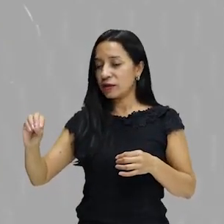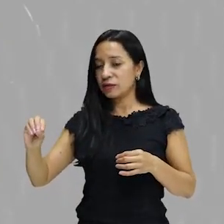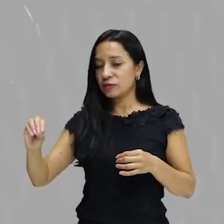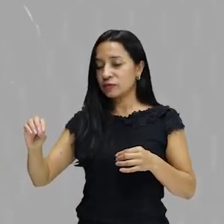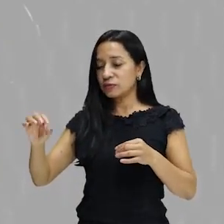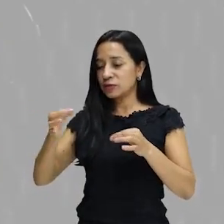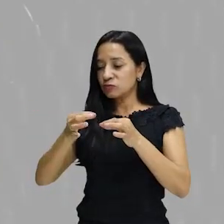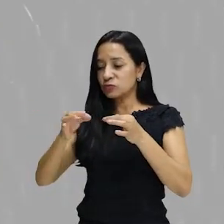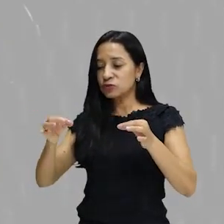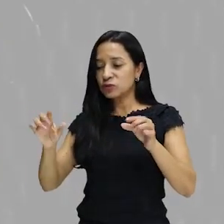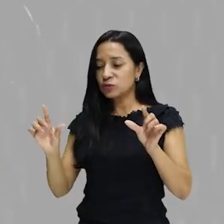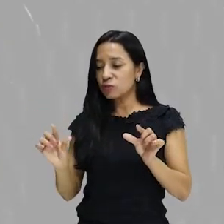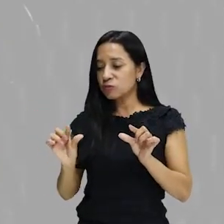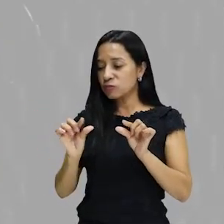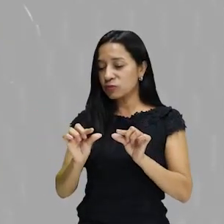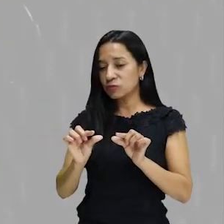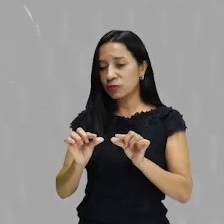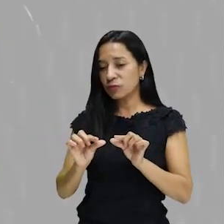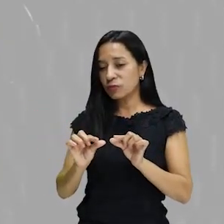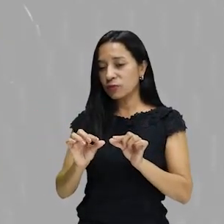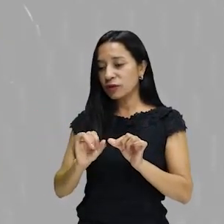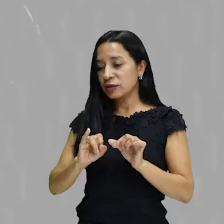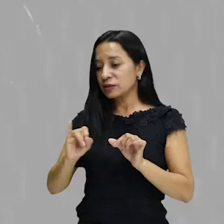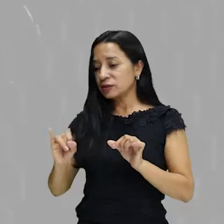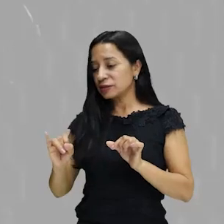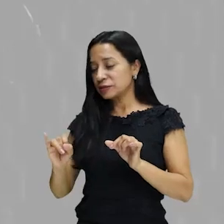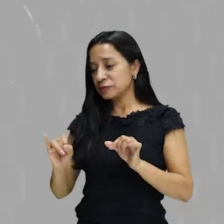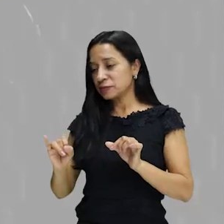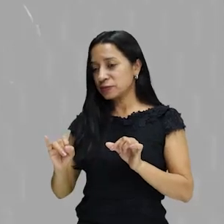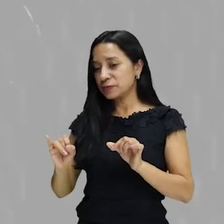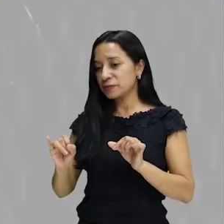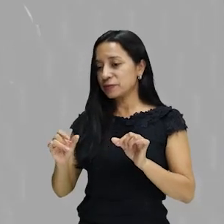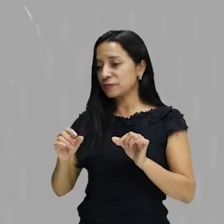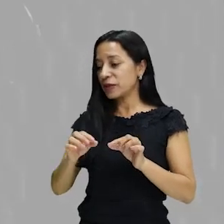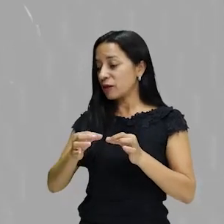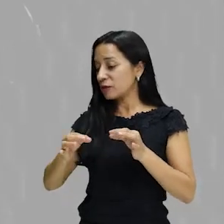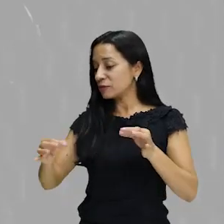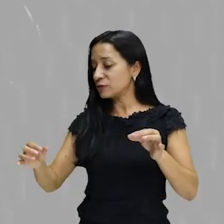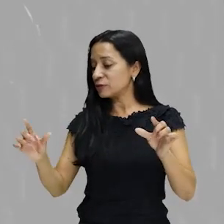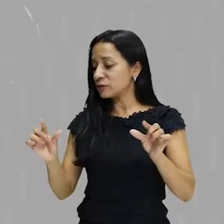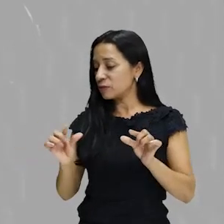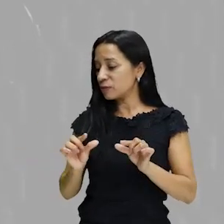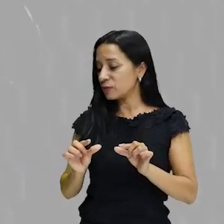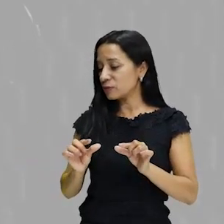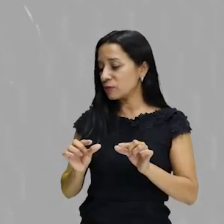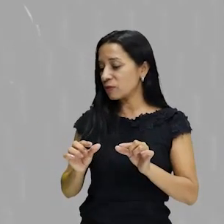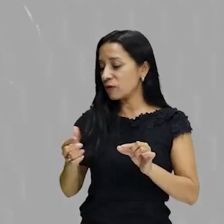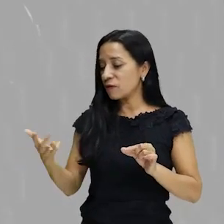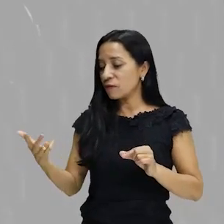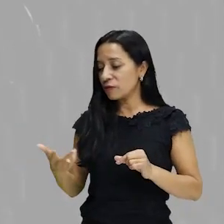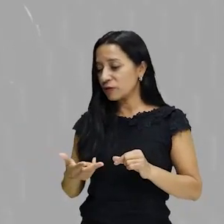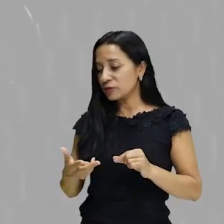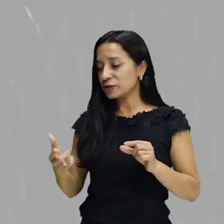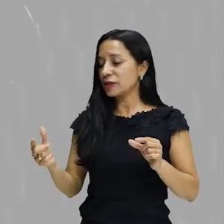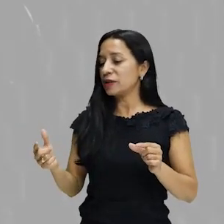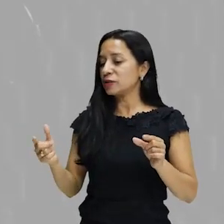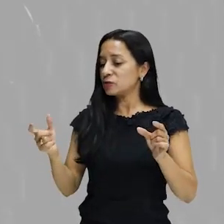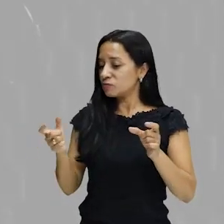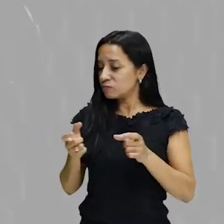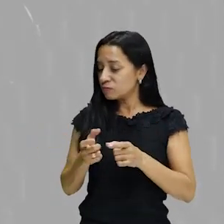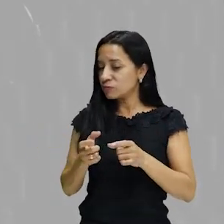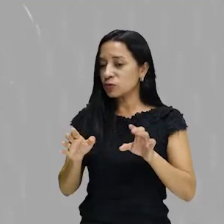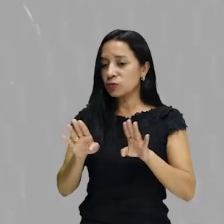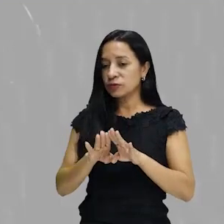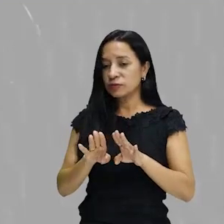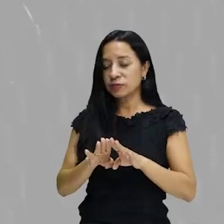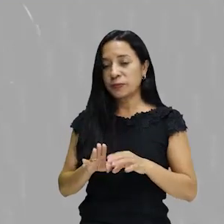tempo é menor. Se a distância é menor, a velocidade também será menor. Tá certo?